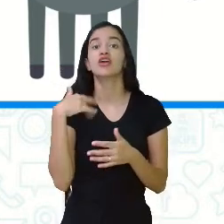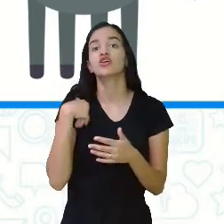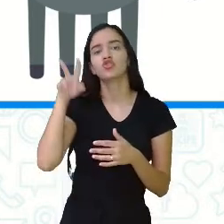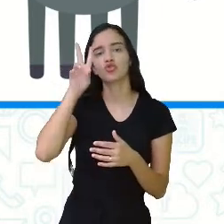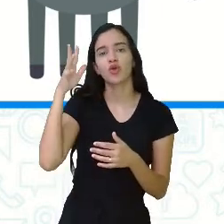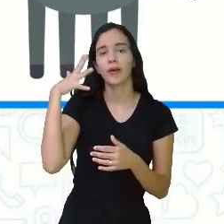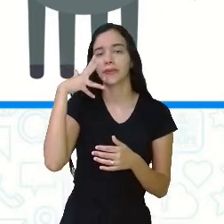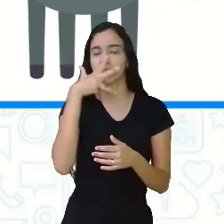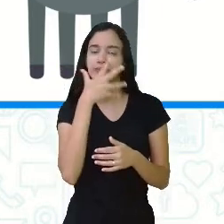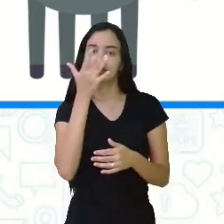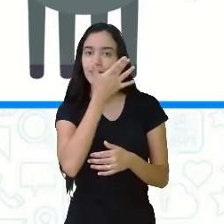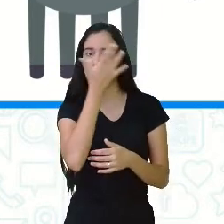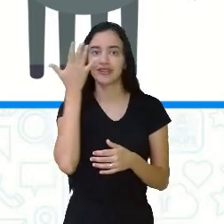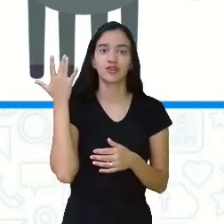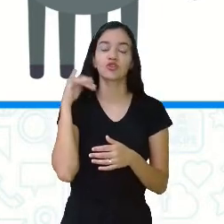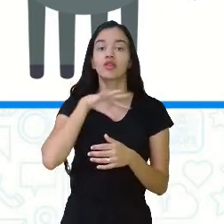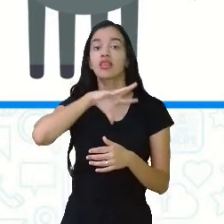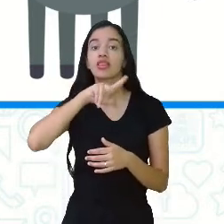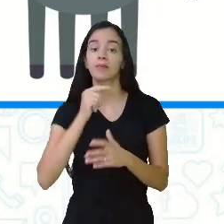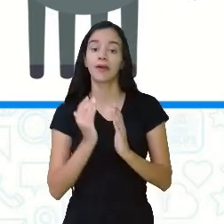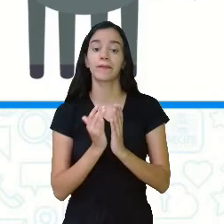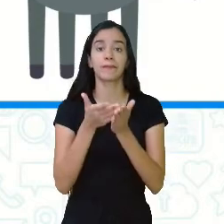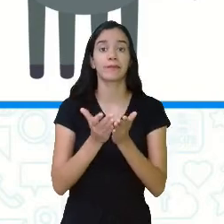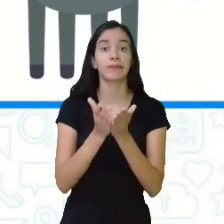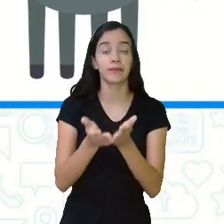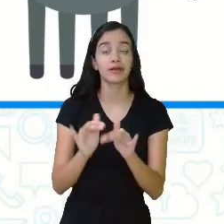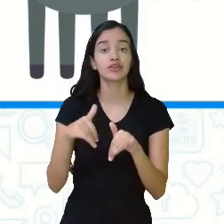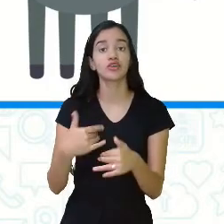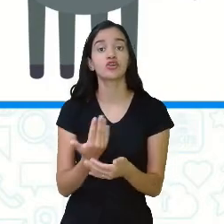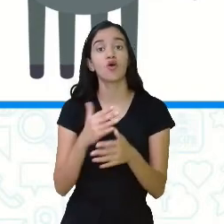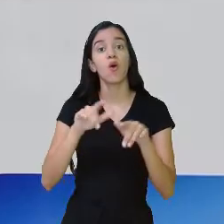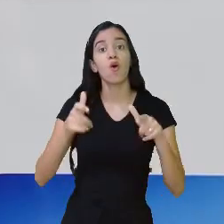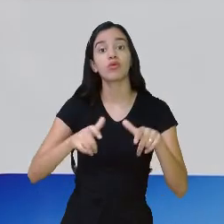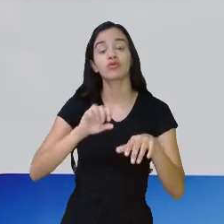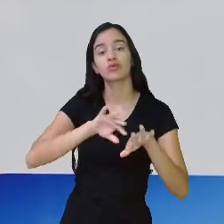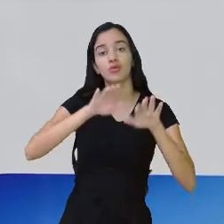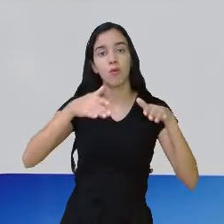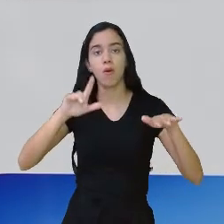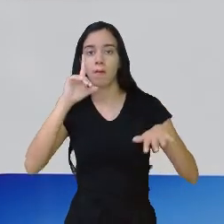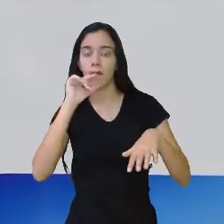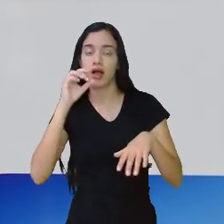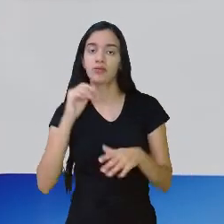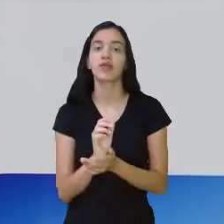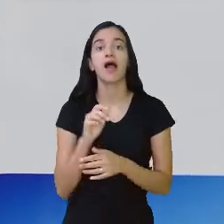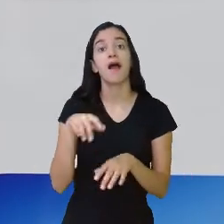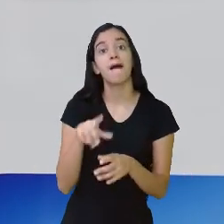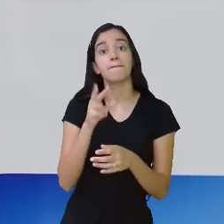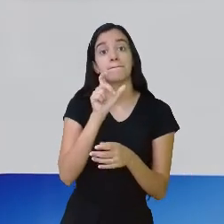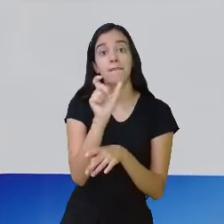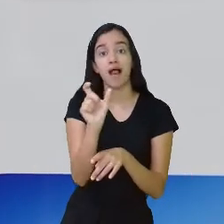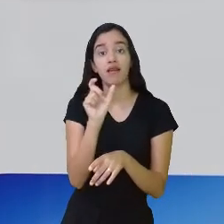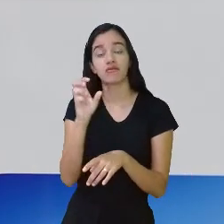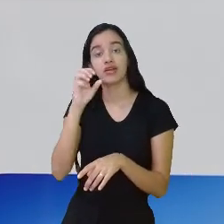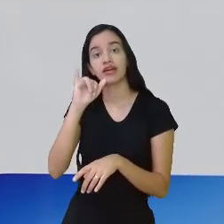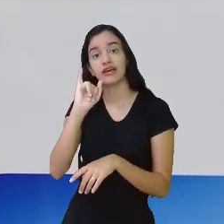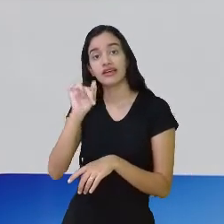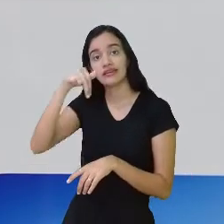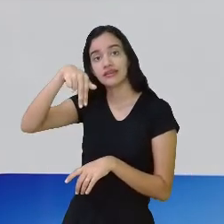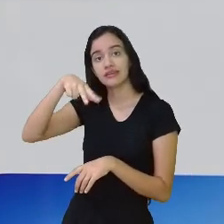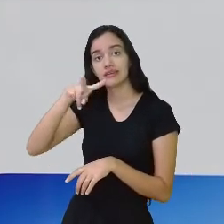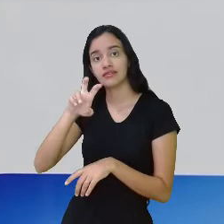com pessoas e bichos e com barquinhos no mar. Palavras que rimam aí, mar e